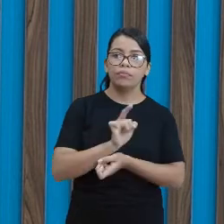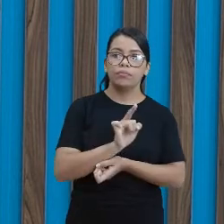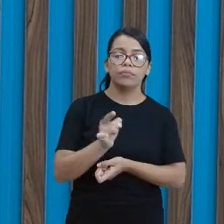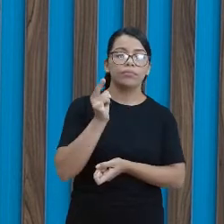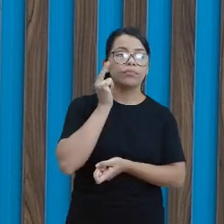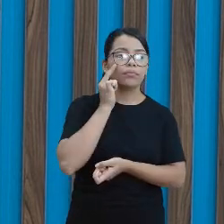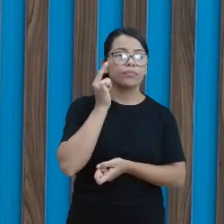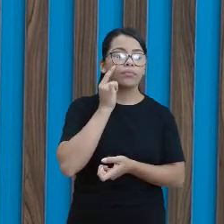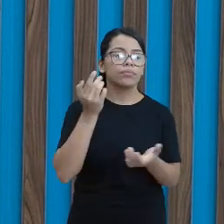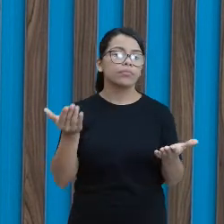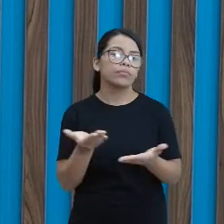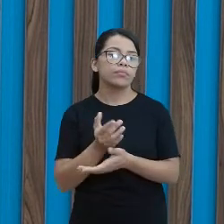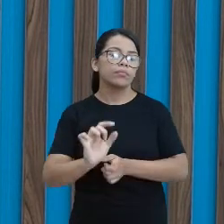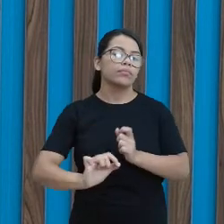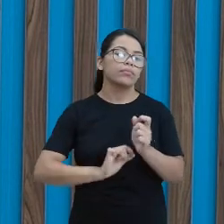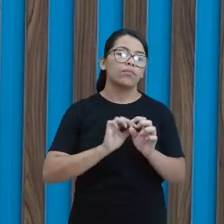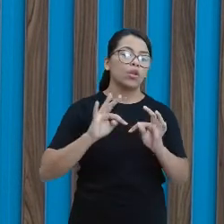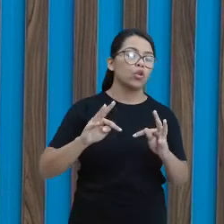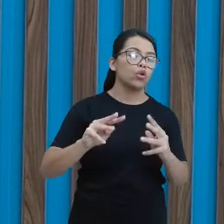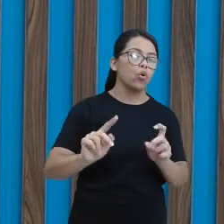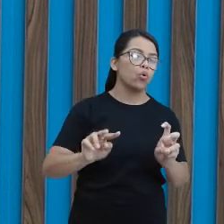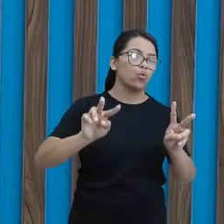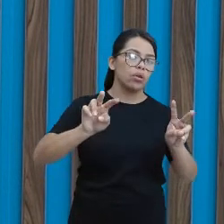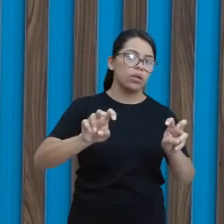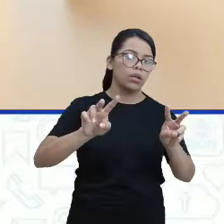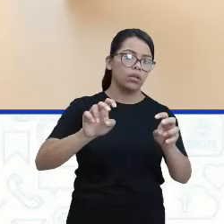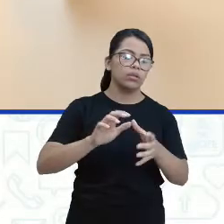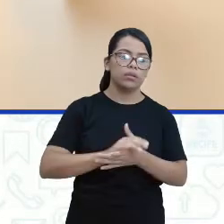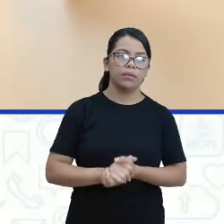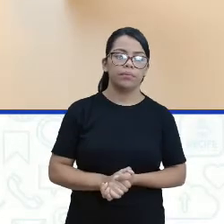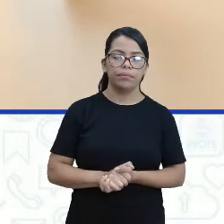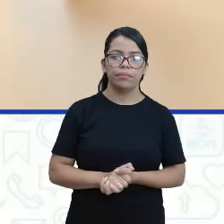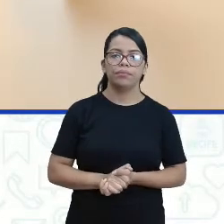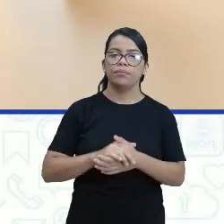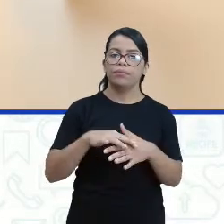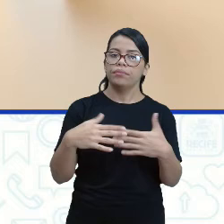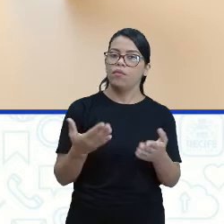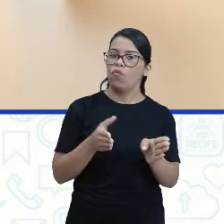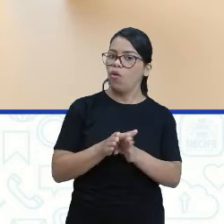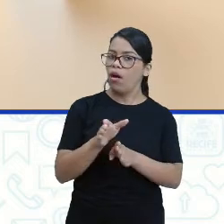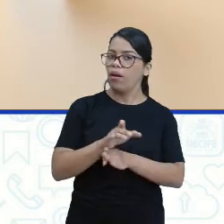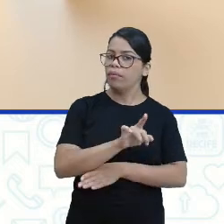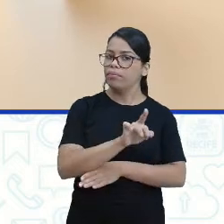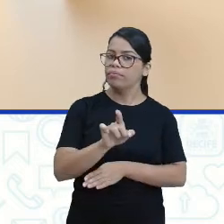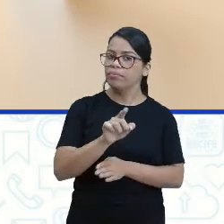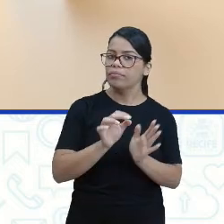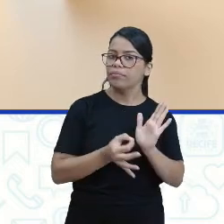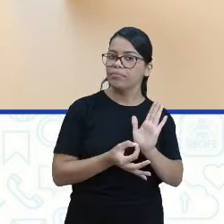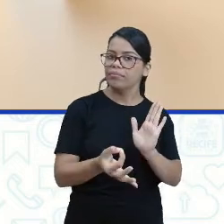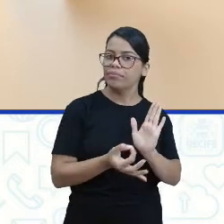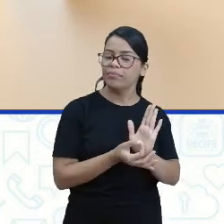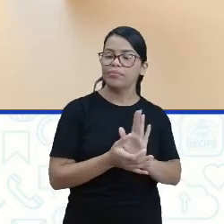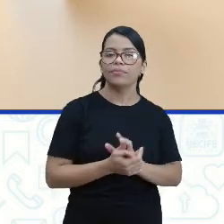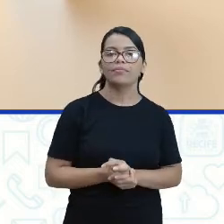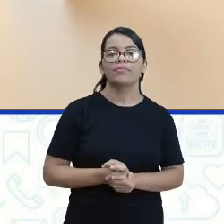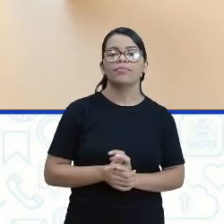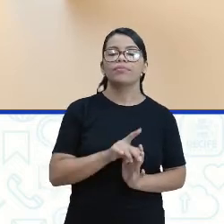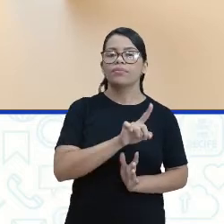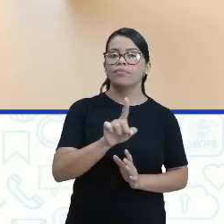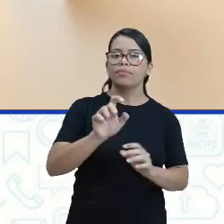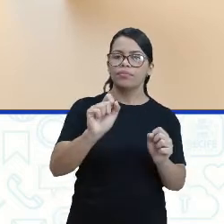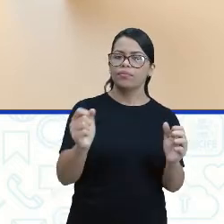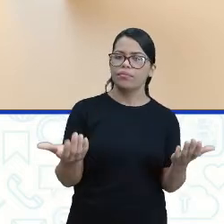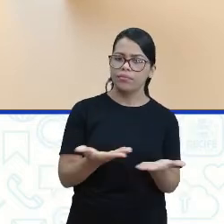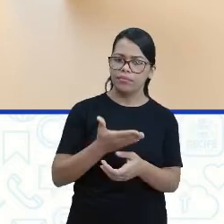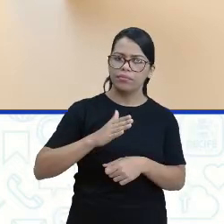aí toda essa questão e vou dar uma sugestão. Vocês podem, já agora, nesse primeiro